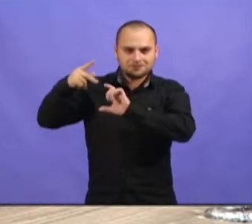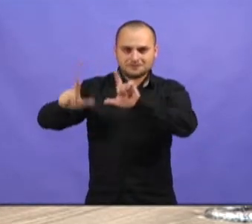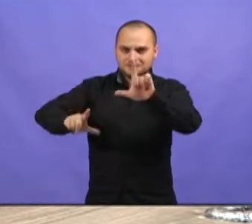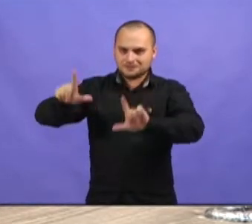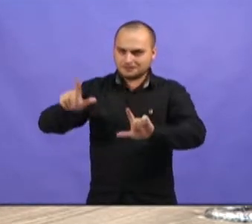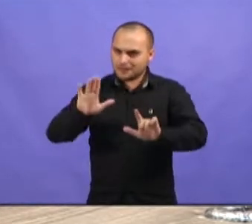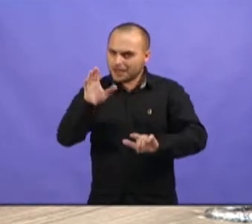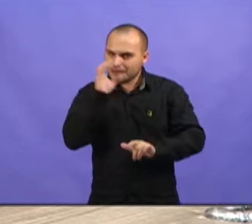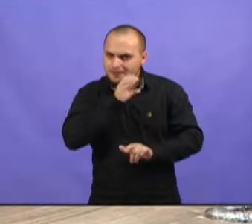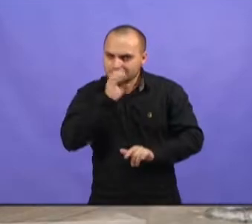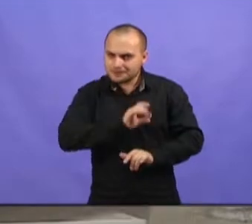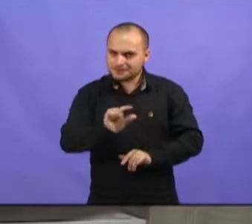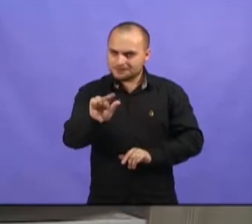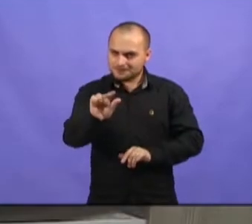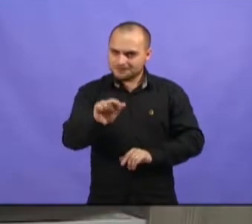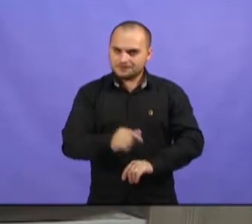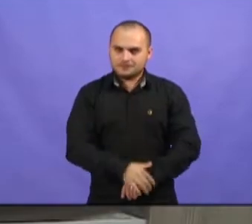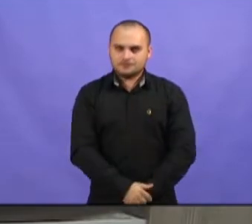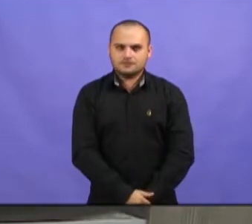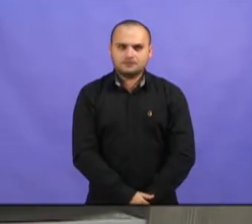já!